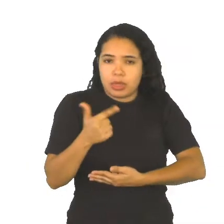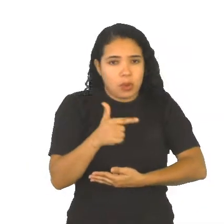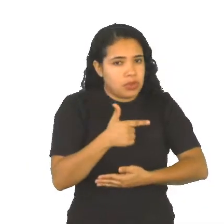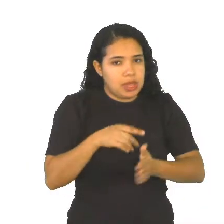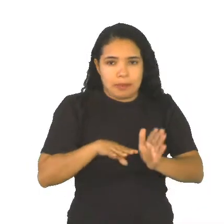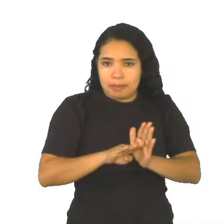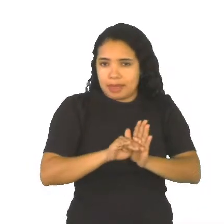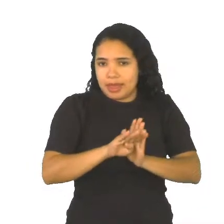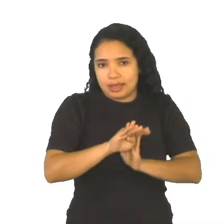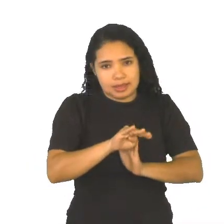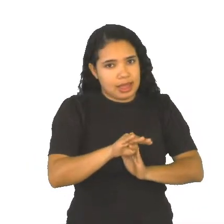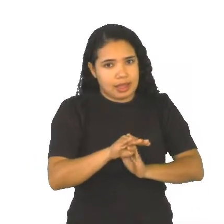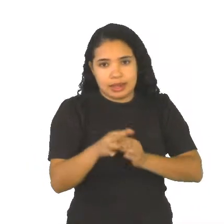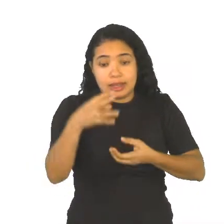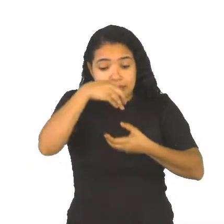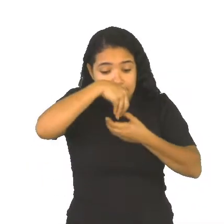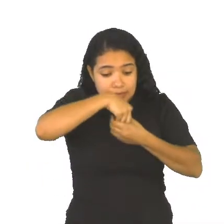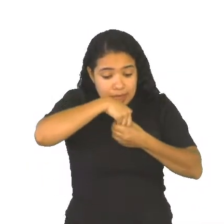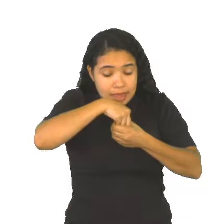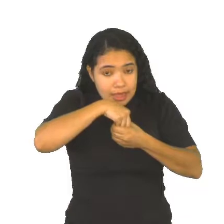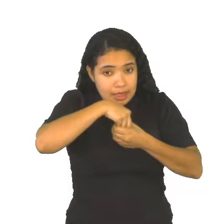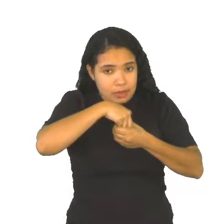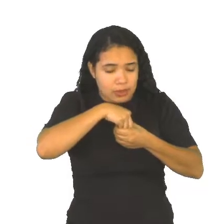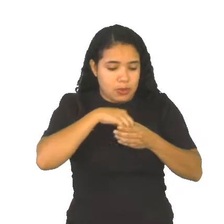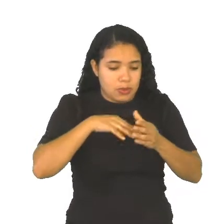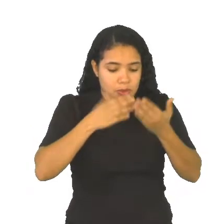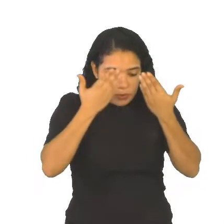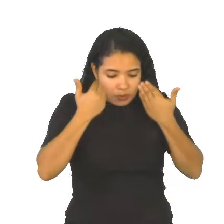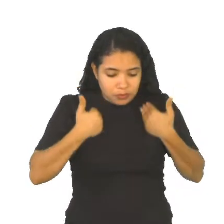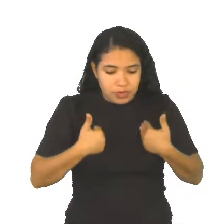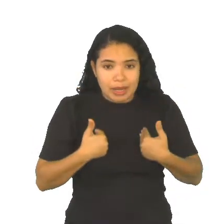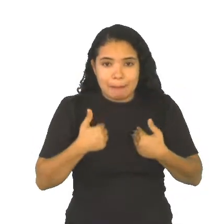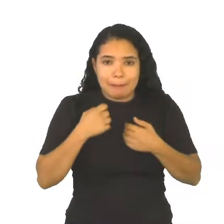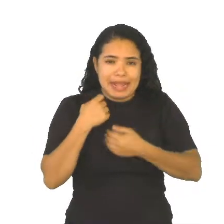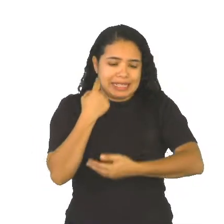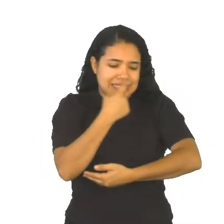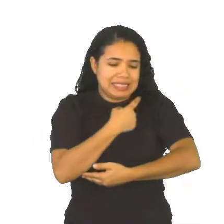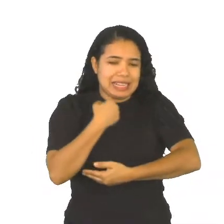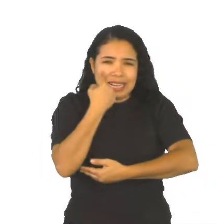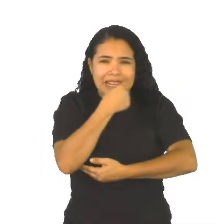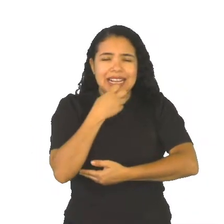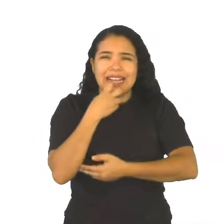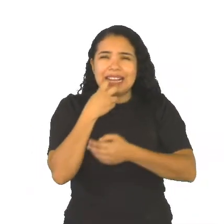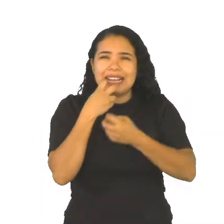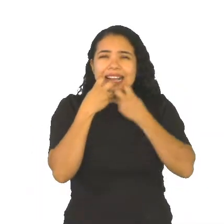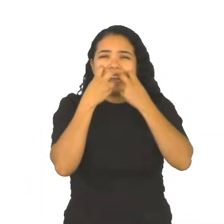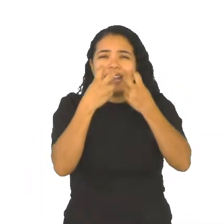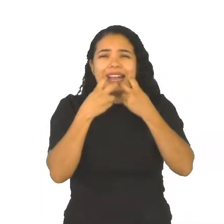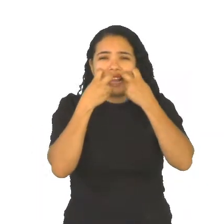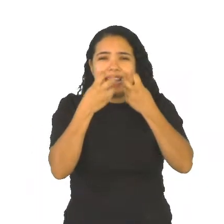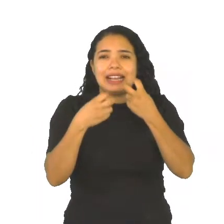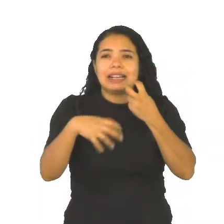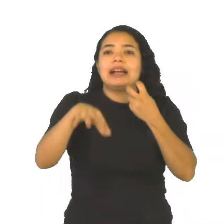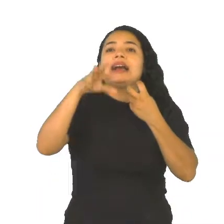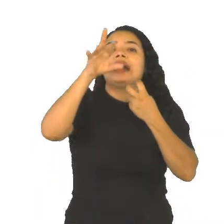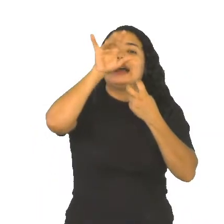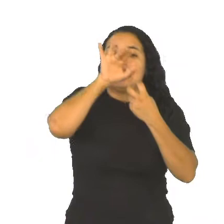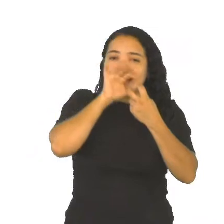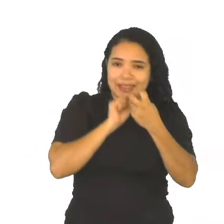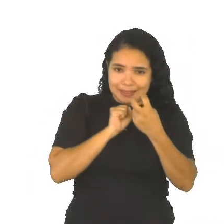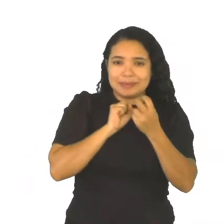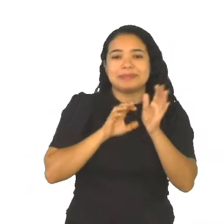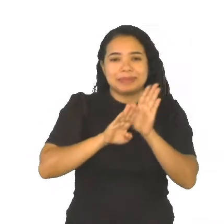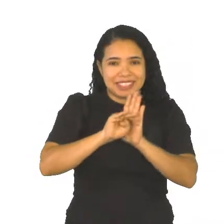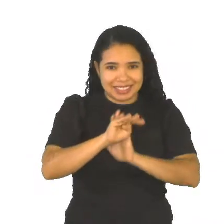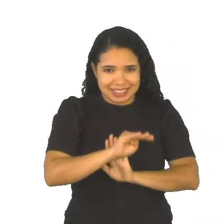corpo, aí sim, aí nasce nenhuma bactéria, mas na hora que abre a boca para chorar, tem a bactéria, né? Então a gente não